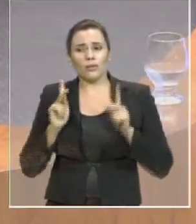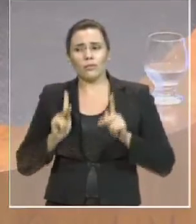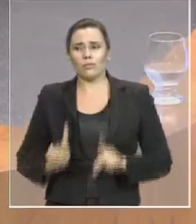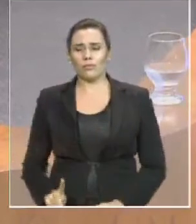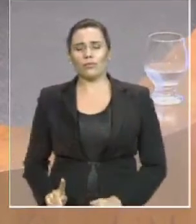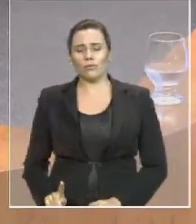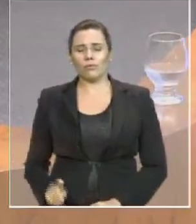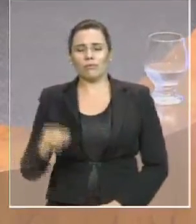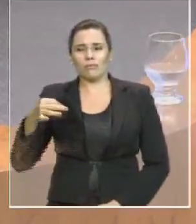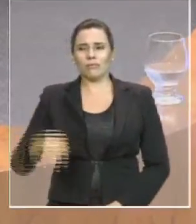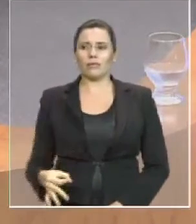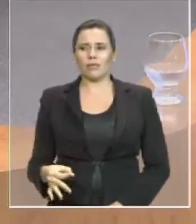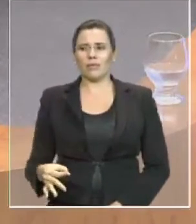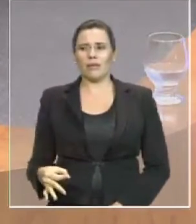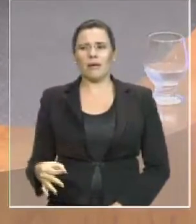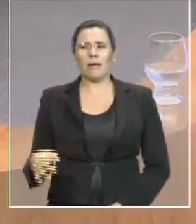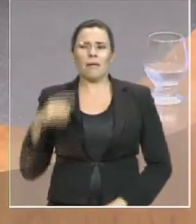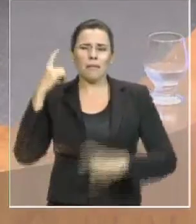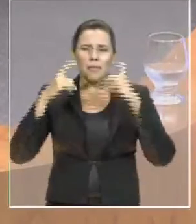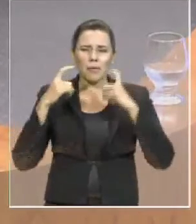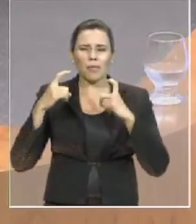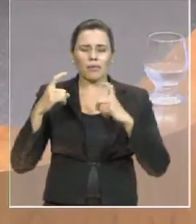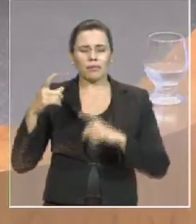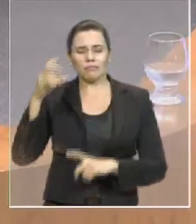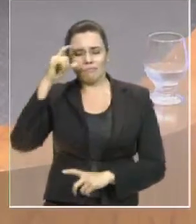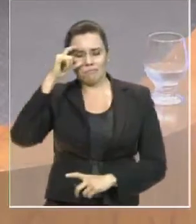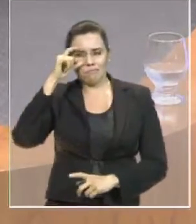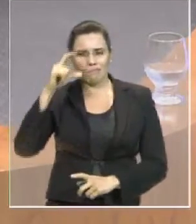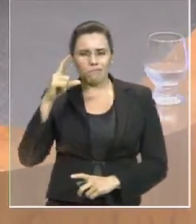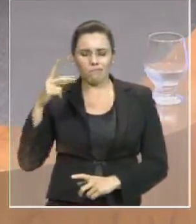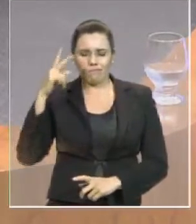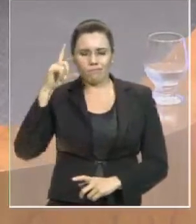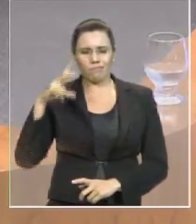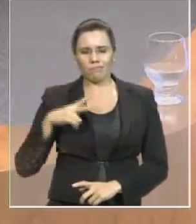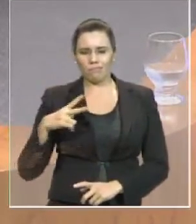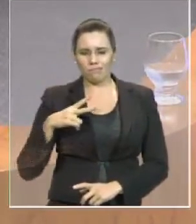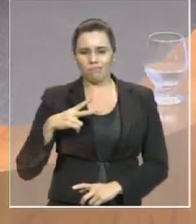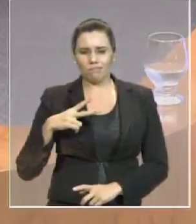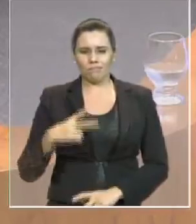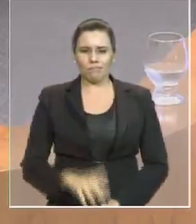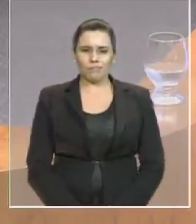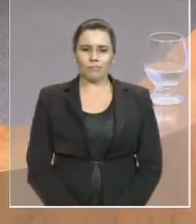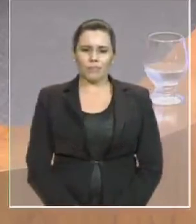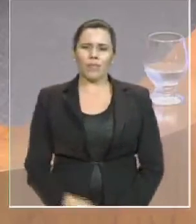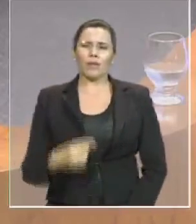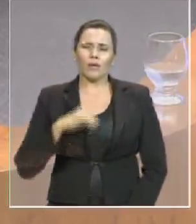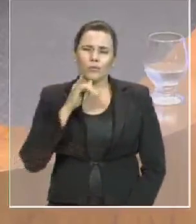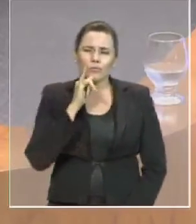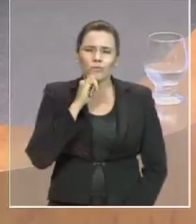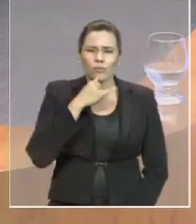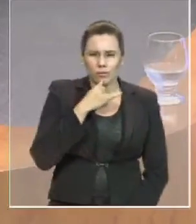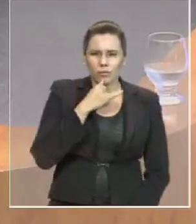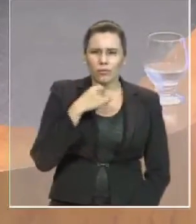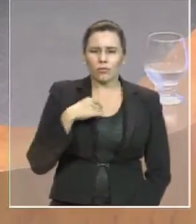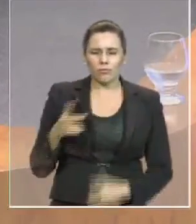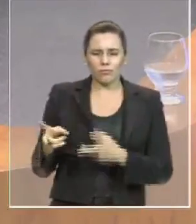finalizar, dizer e repetir que fico muito triste com esse tipo de posicionamento político aqui nesta